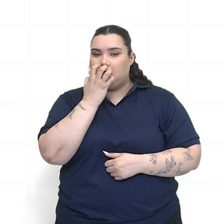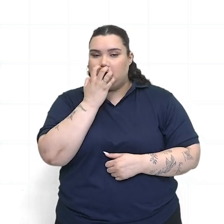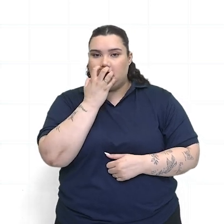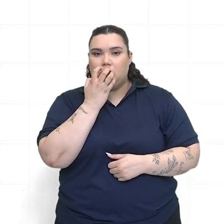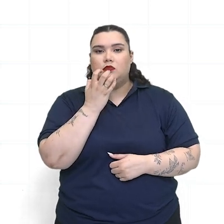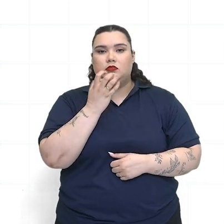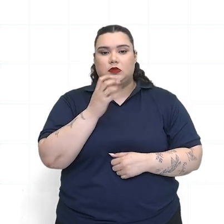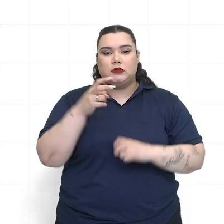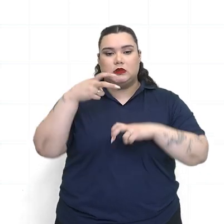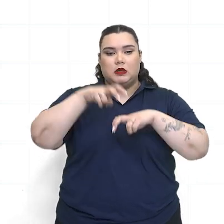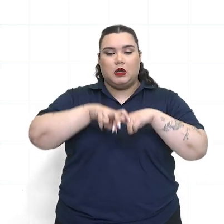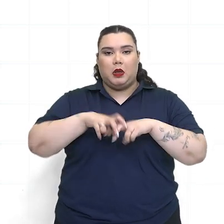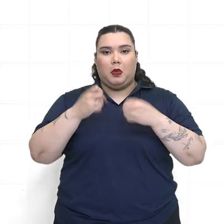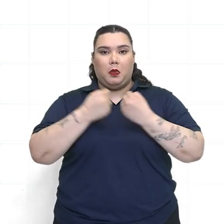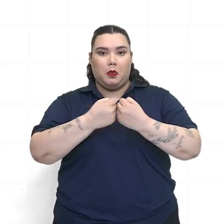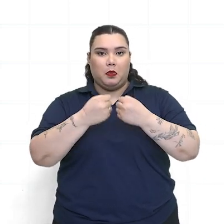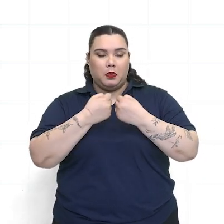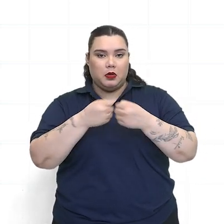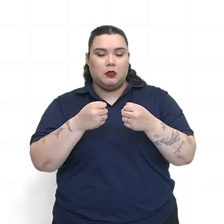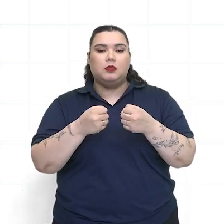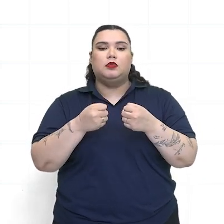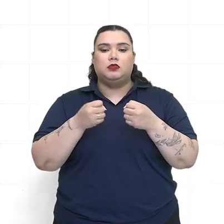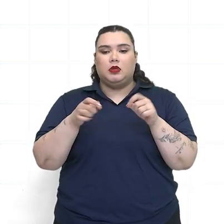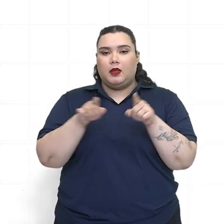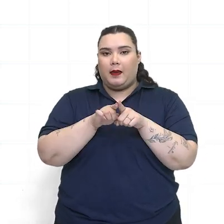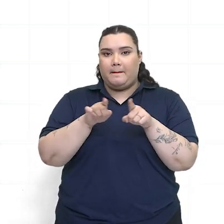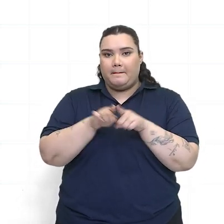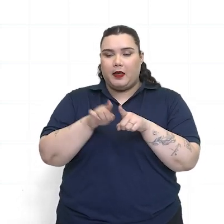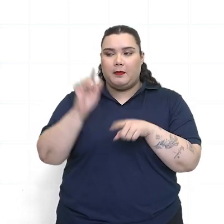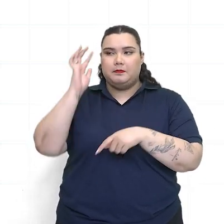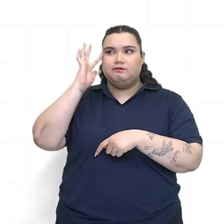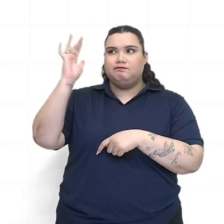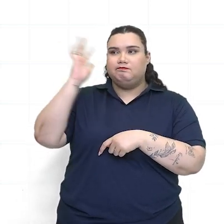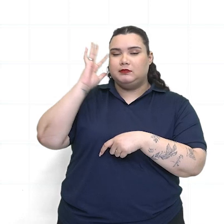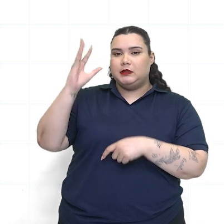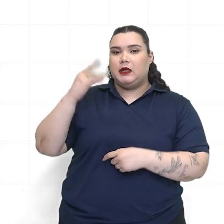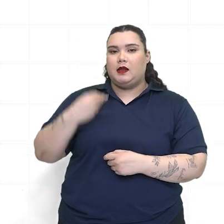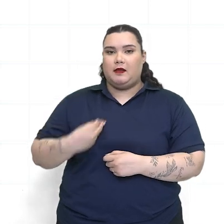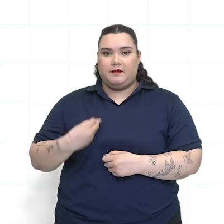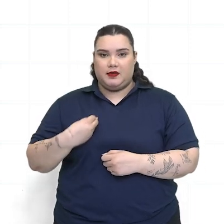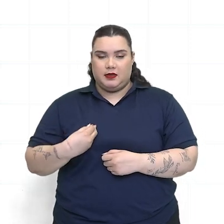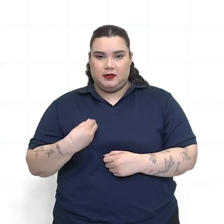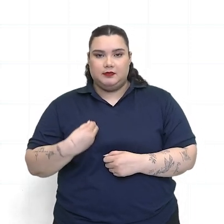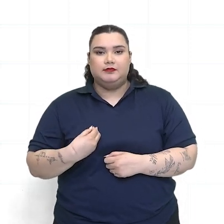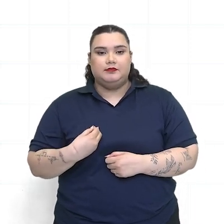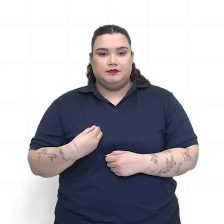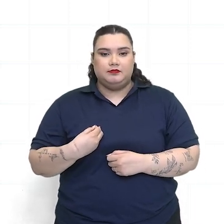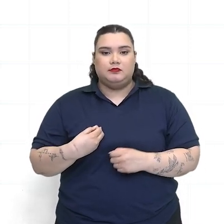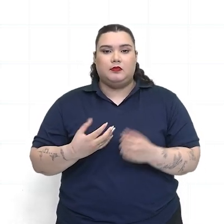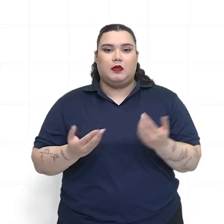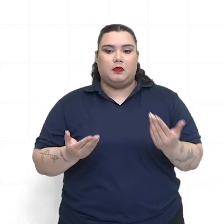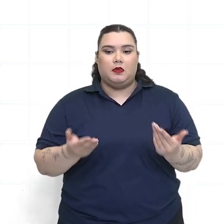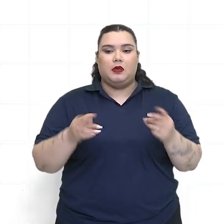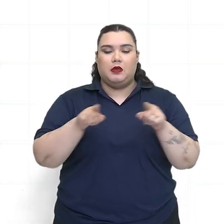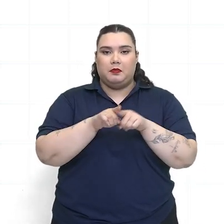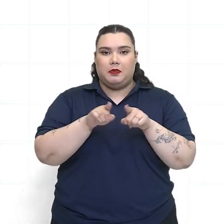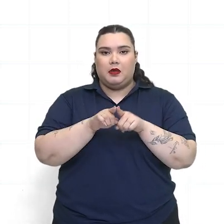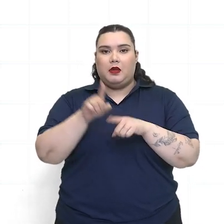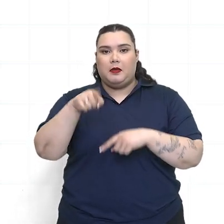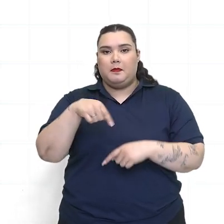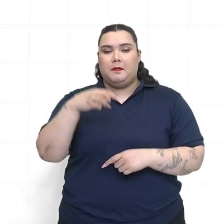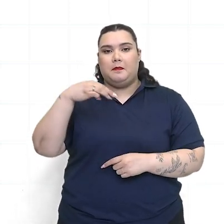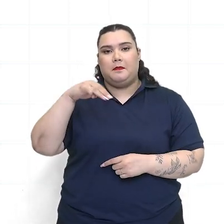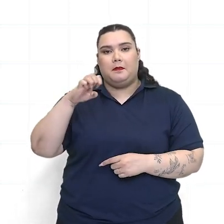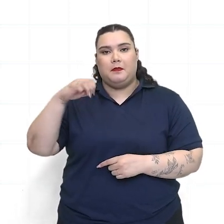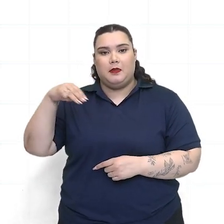Que ele está sentado no ônibus também com um ar de pensativo. Então, ele também é um meme.